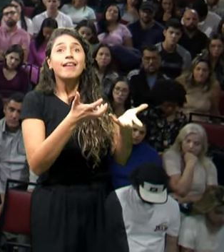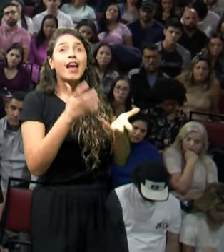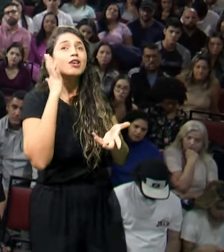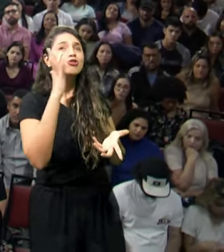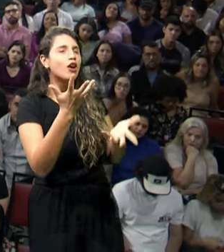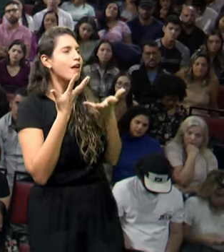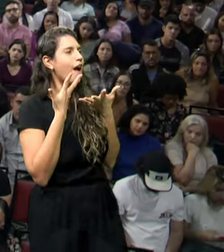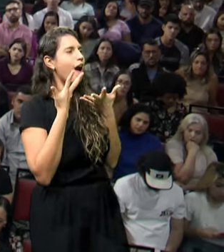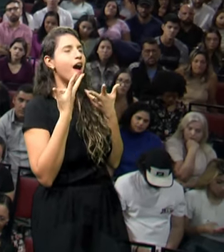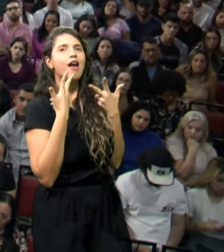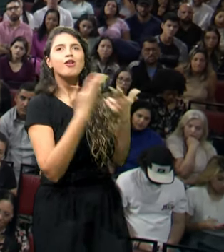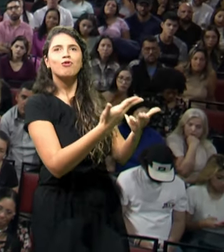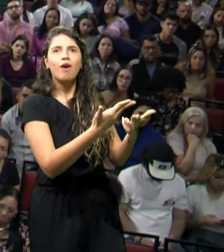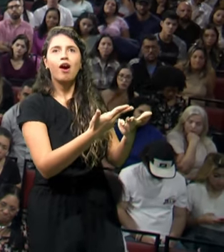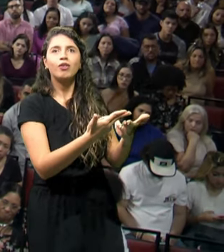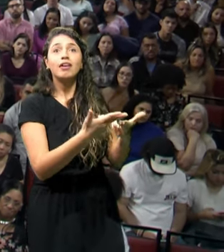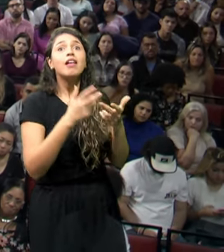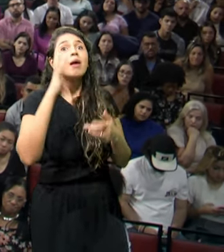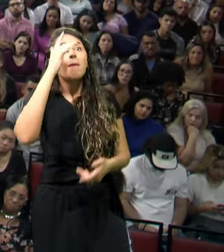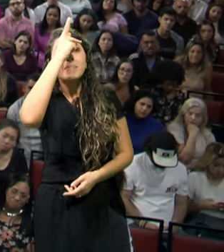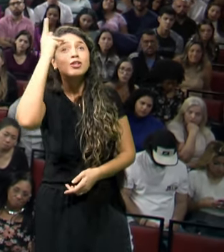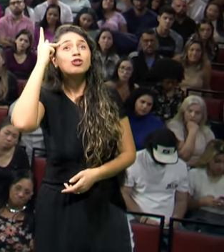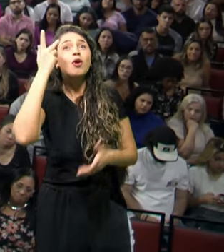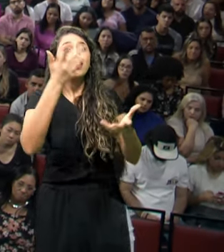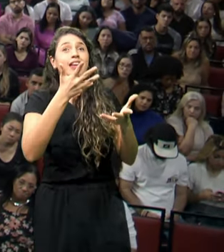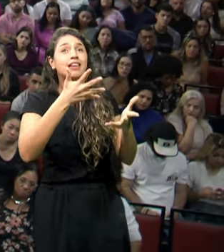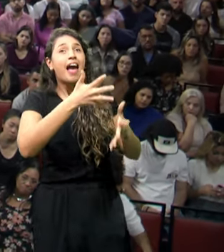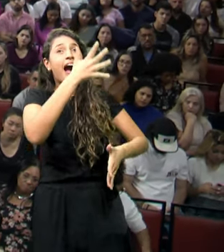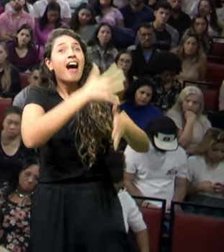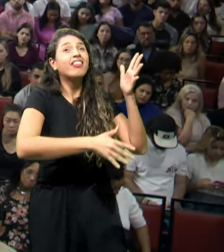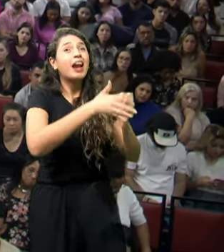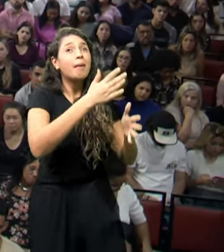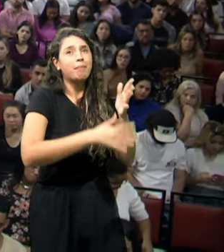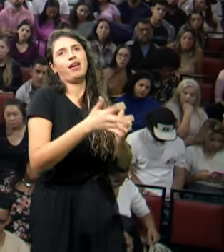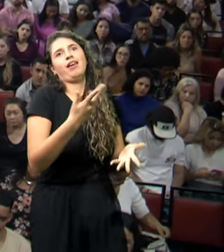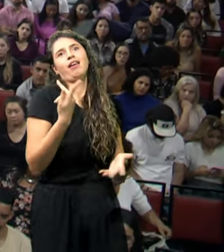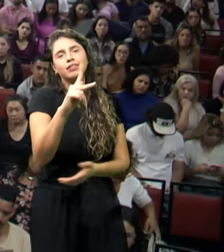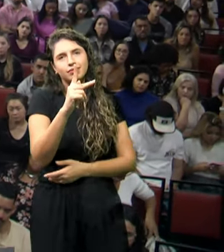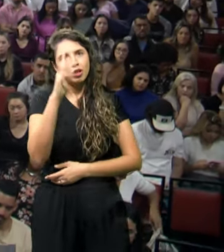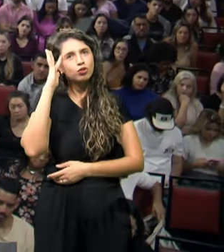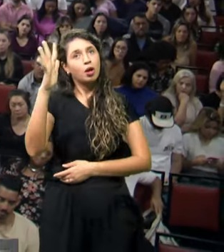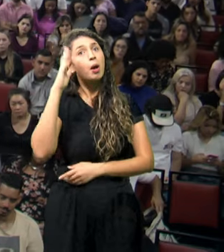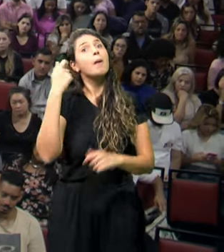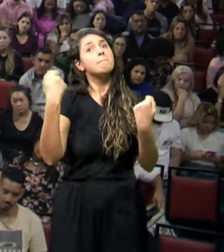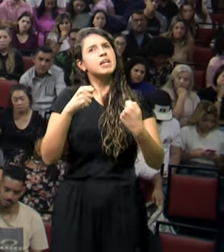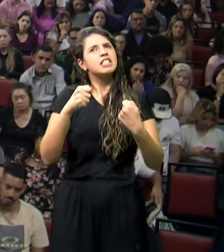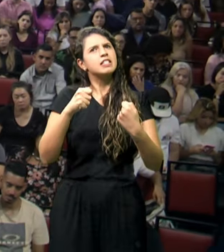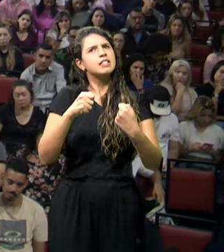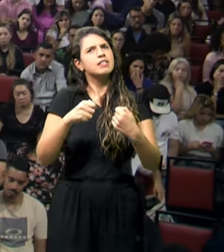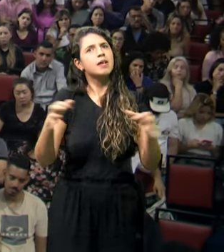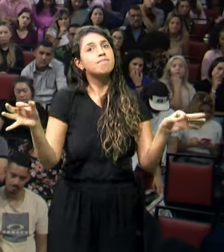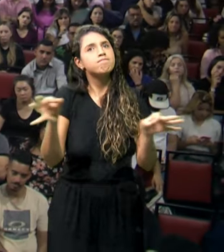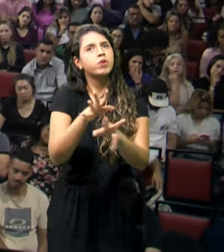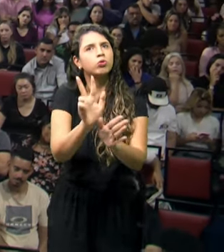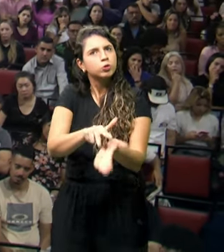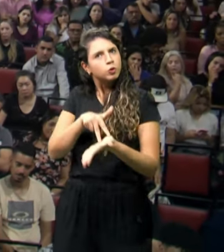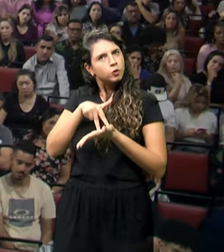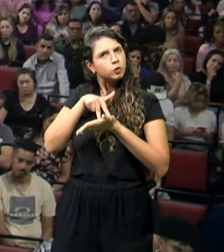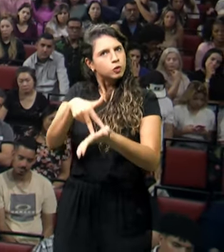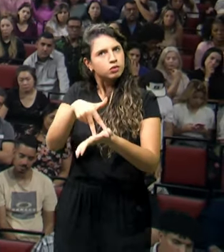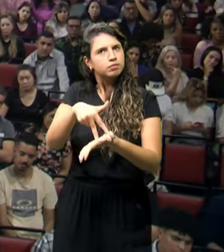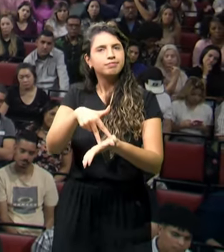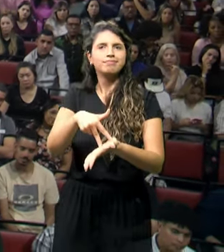ter gente para impedir o teu sonho. Você tem que estar preparado para enfrentar a adversidade. Ai, meu Deus, Deus me deu um sonho.